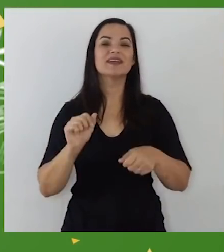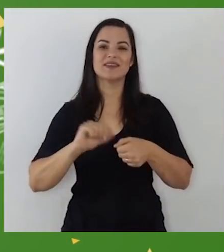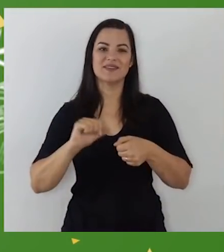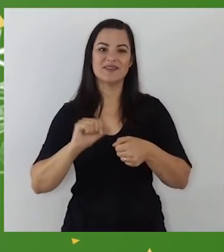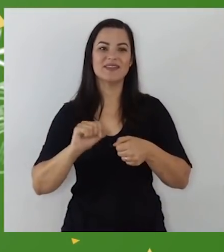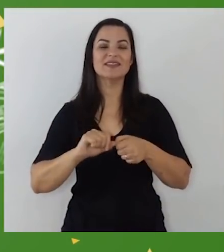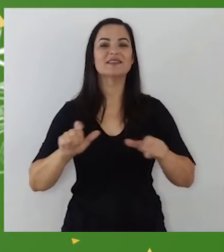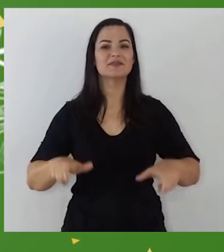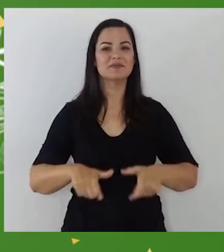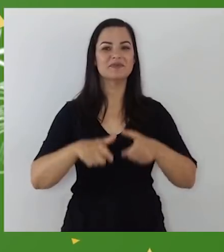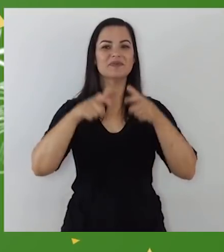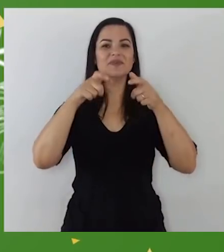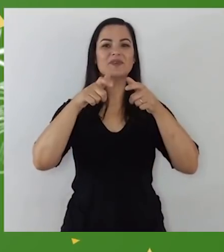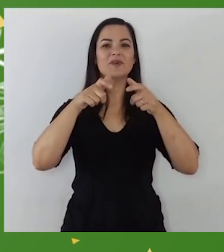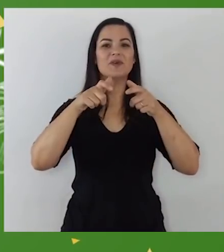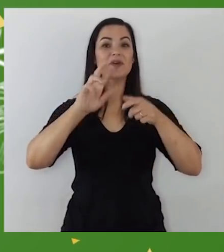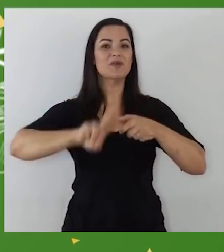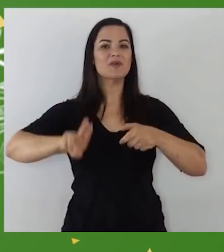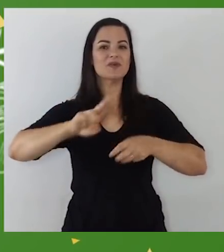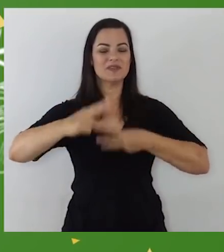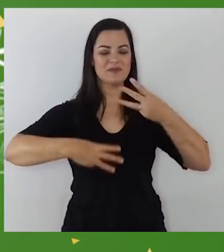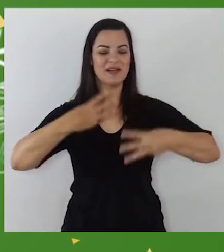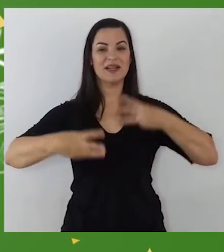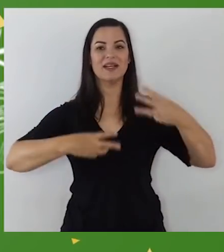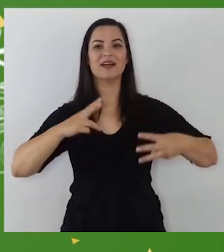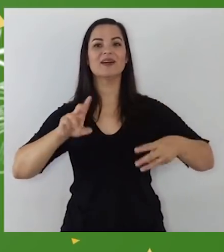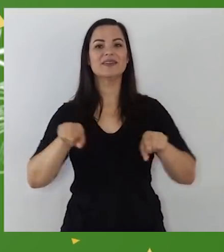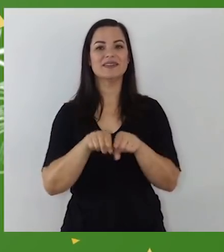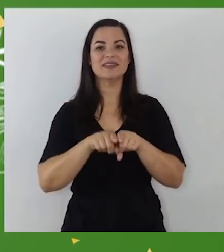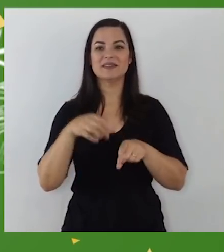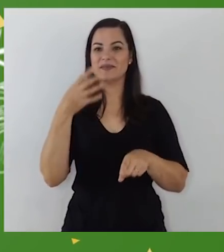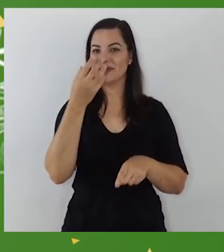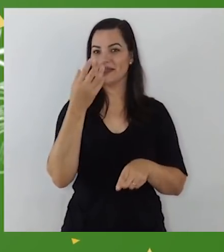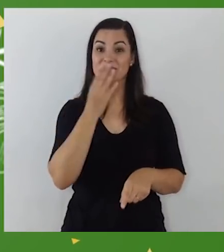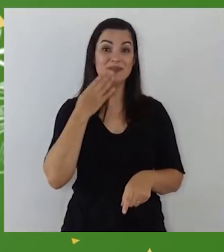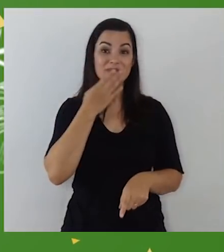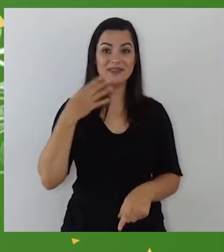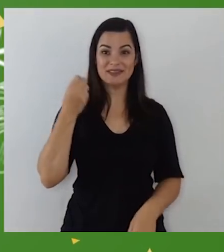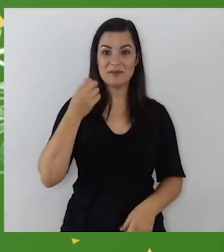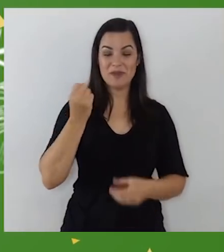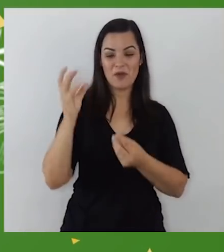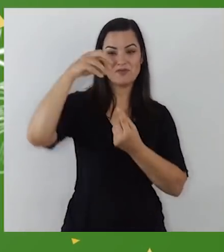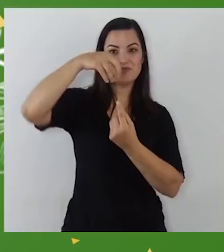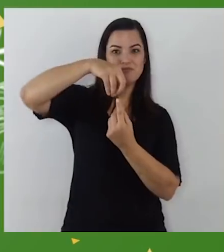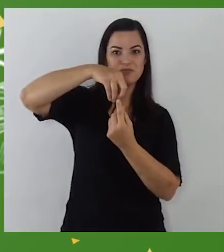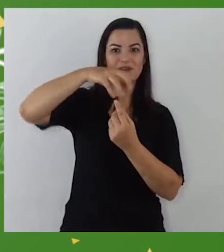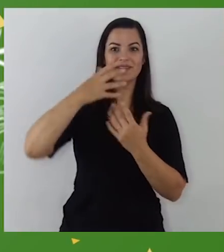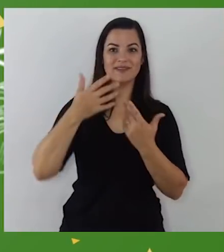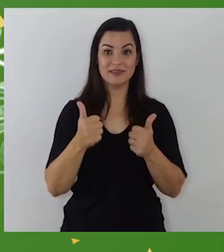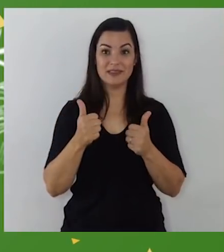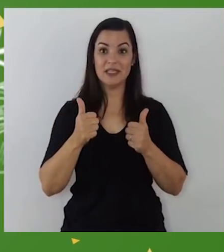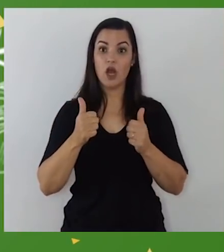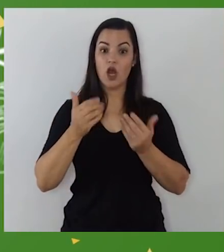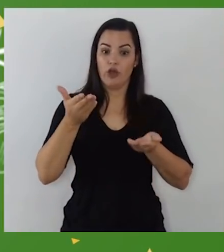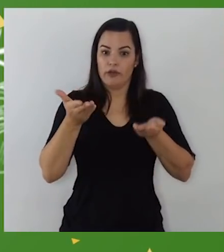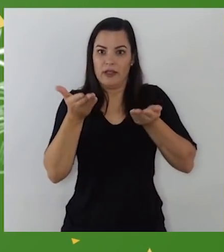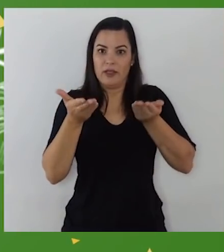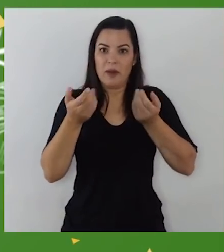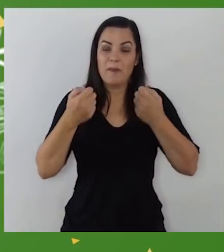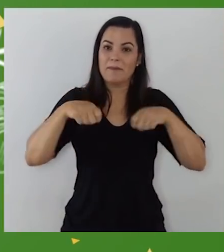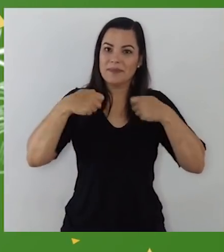hoje, construir a super torre de espaguete com marshmallow na ponta. Equilibre tudo aí, faça